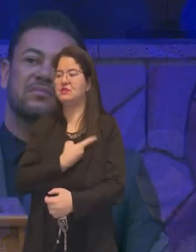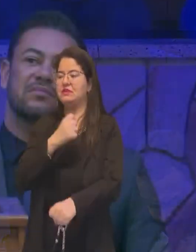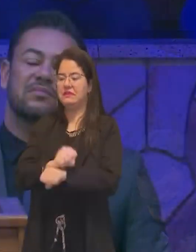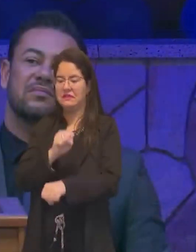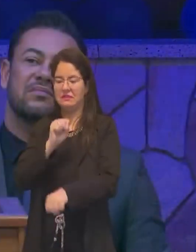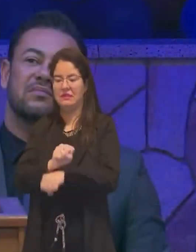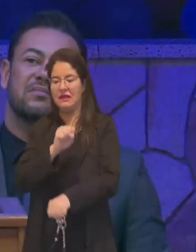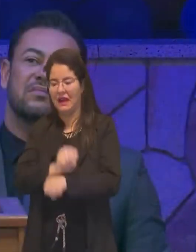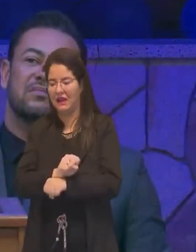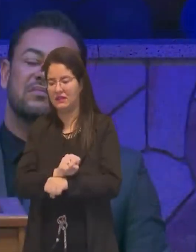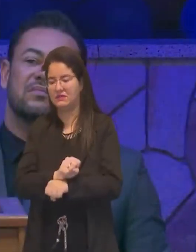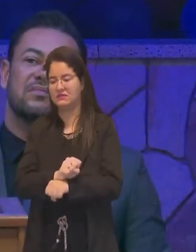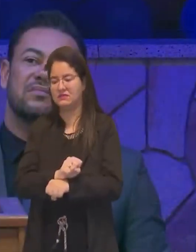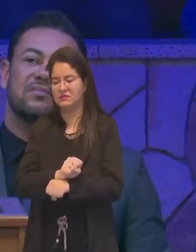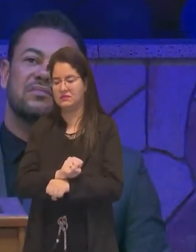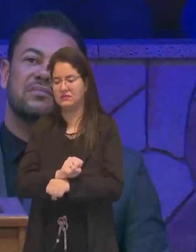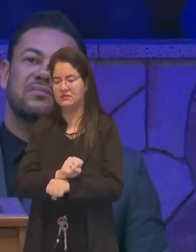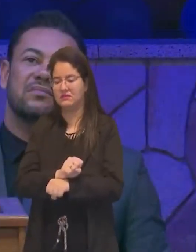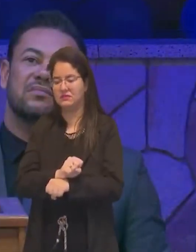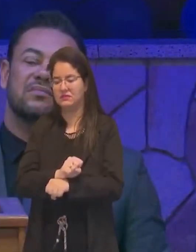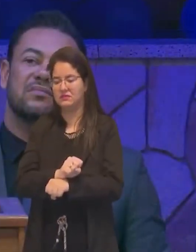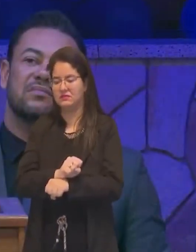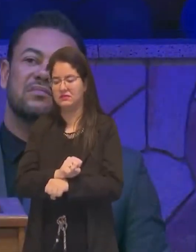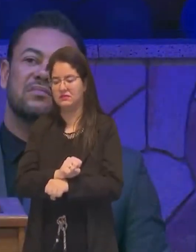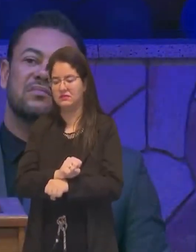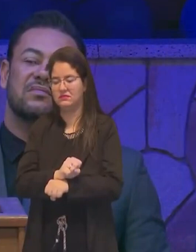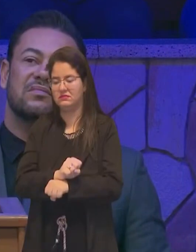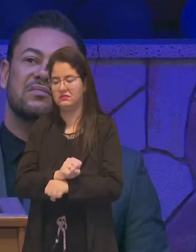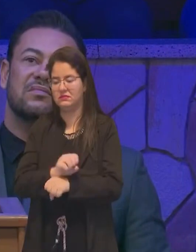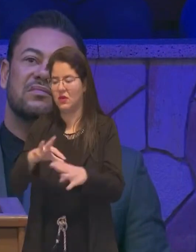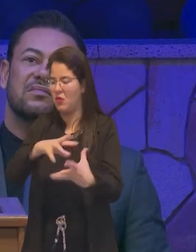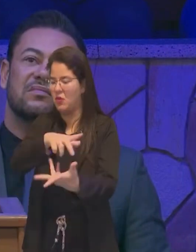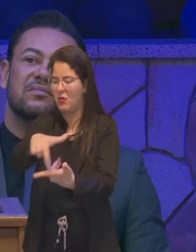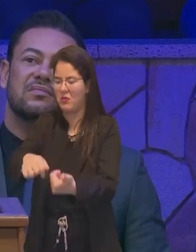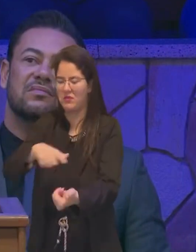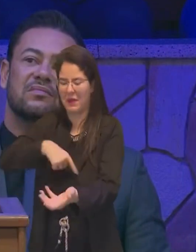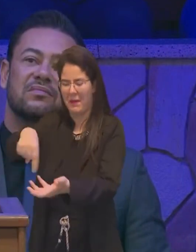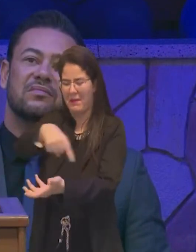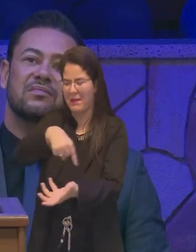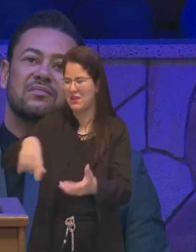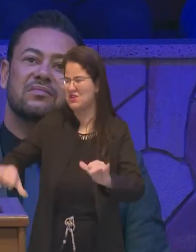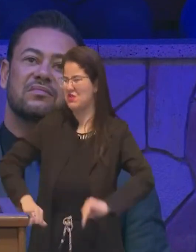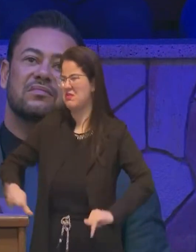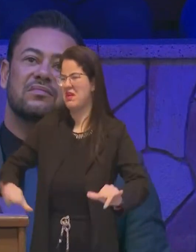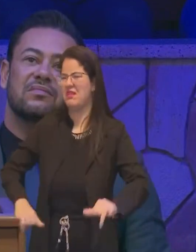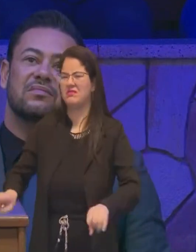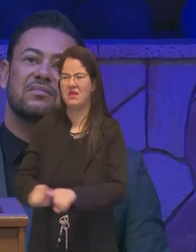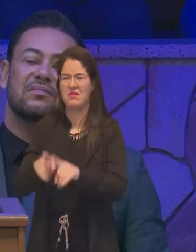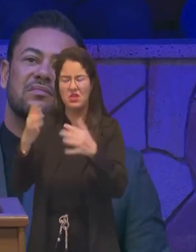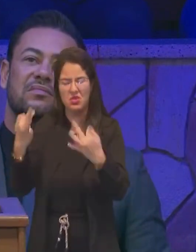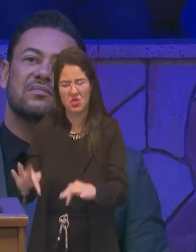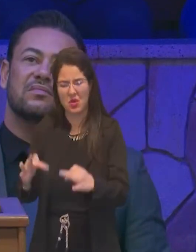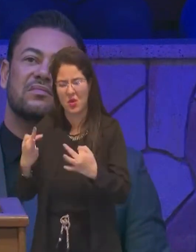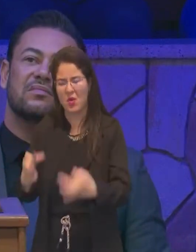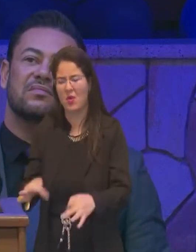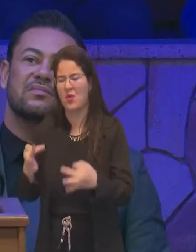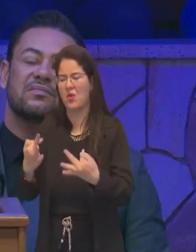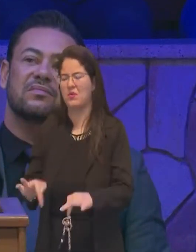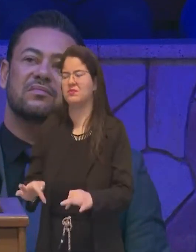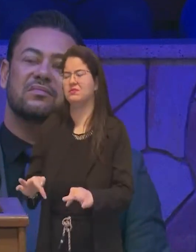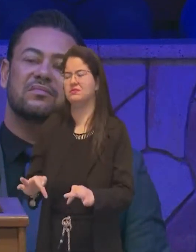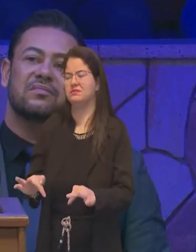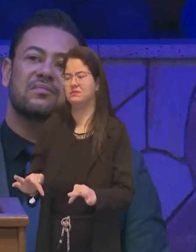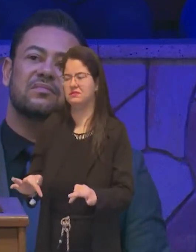esperar, o mundo está repleto de sofrimento e de dor, mas é só por um